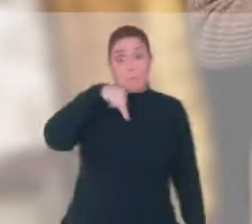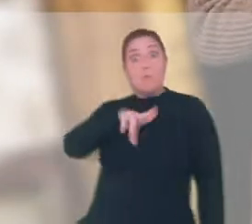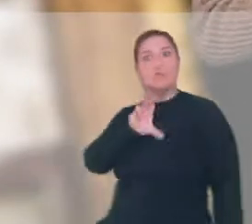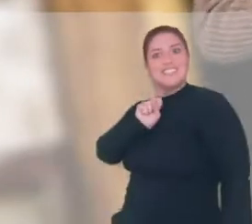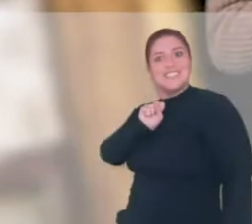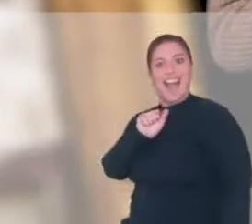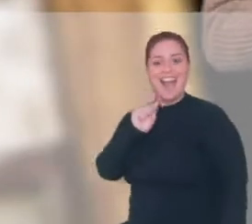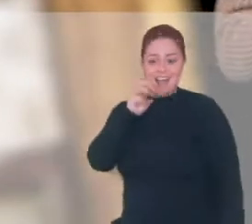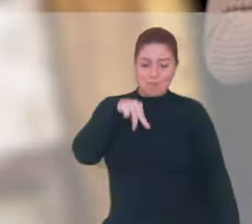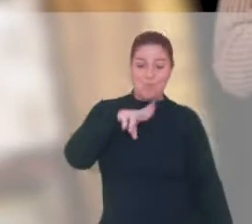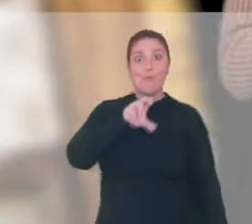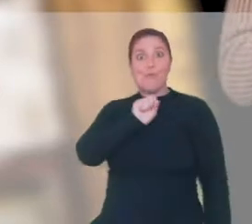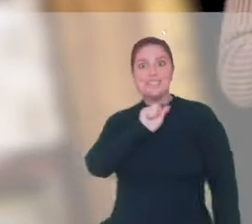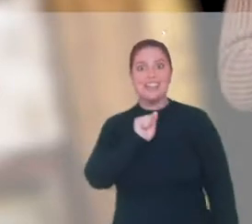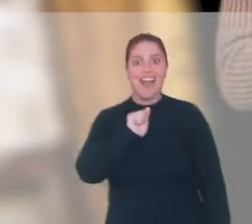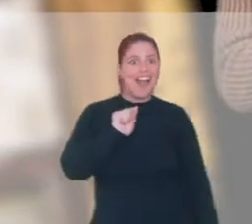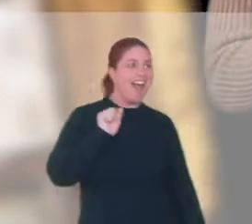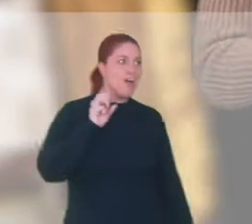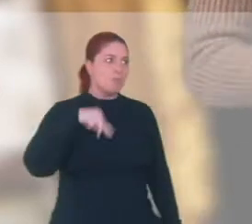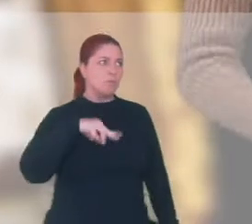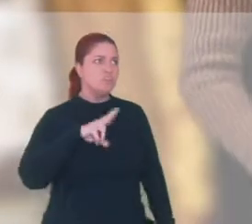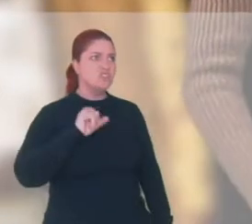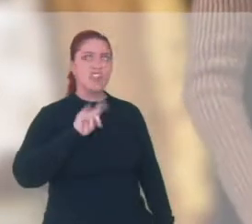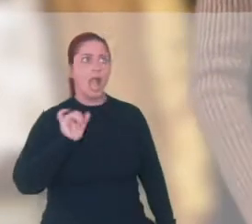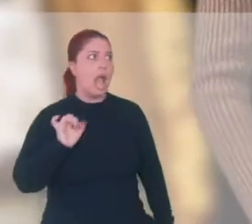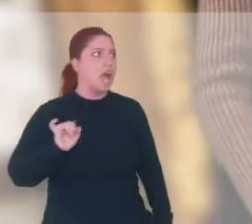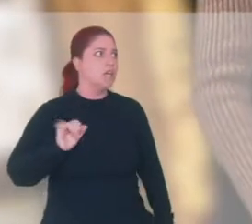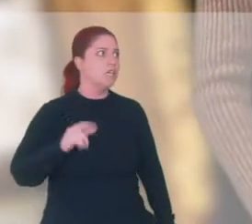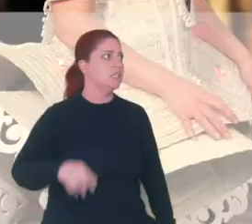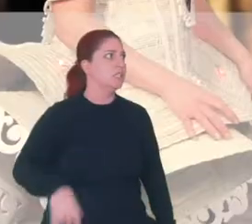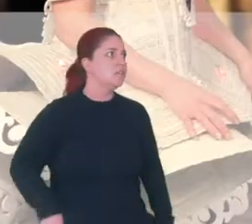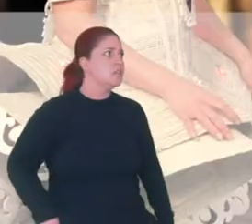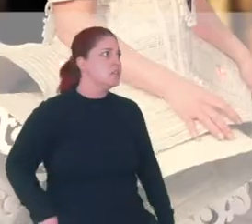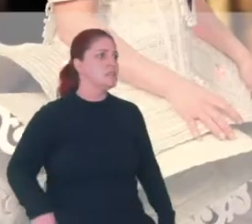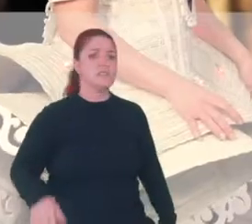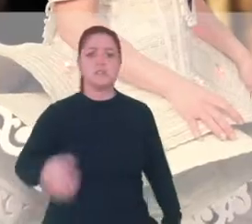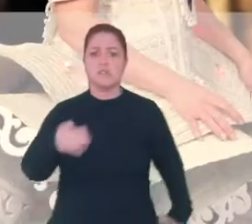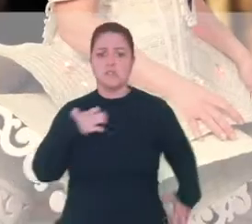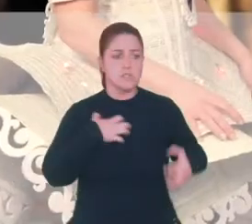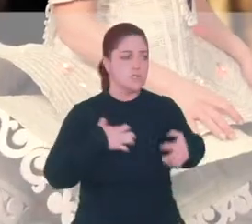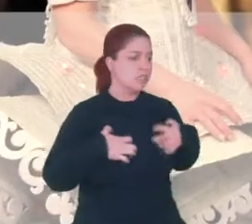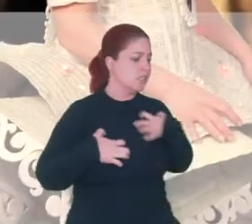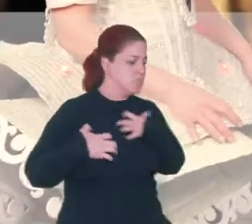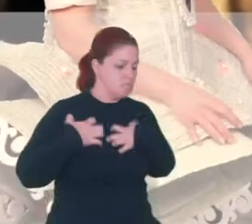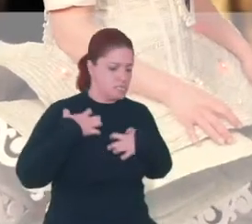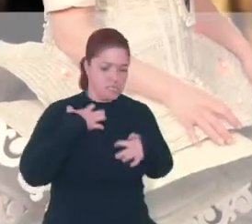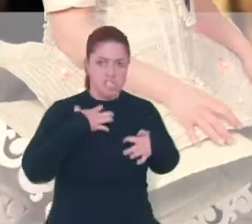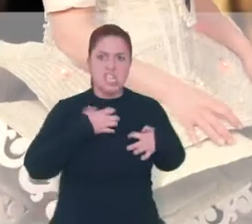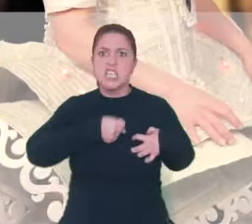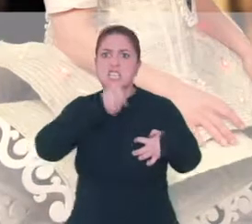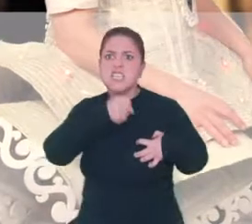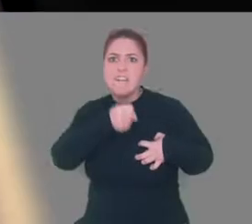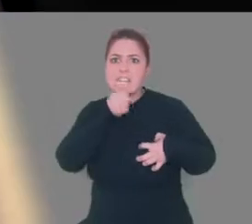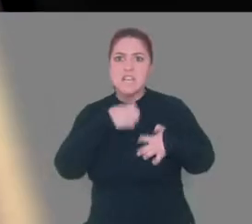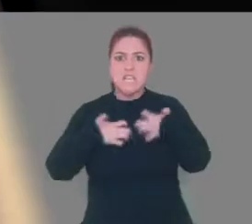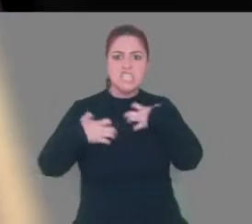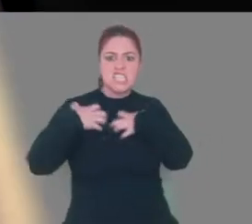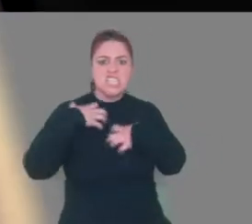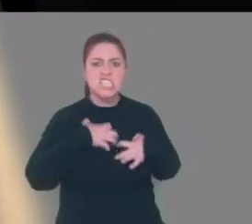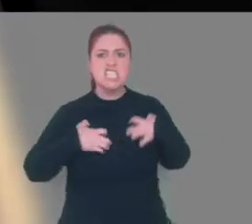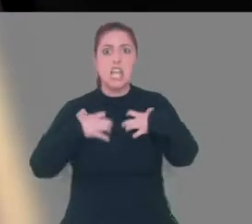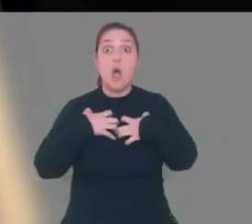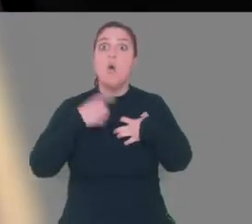mussá, mussurungá, mussá, mussá, mussá, mussá. A velha foi ficando com raiva,